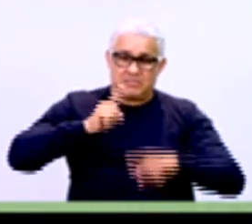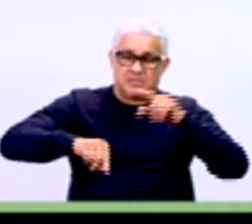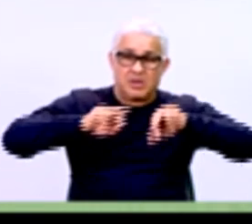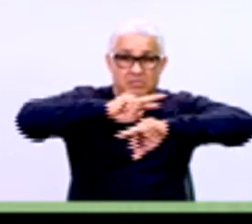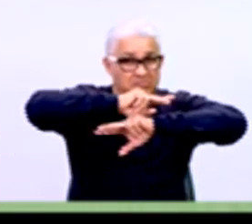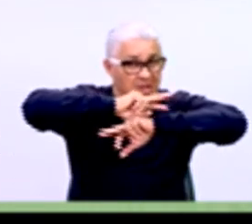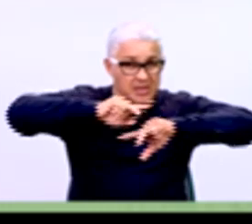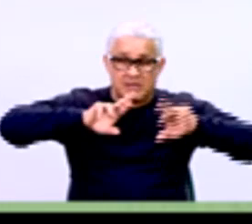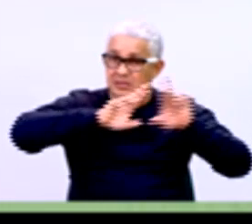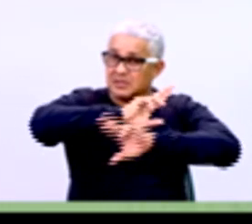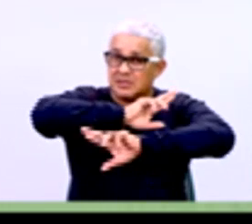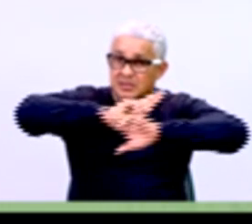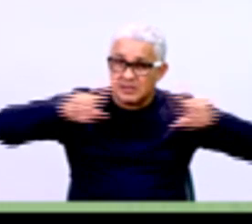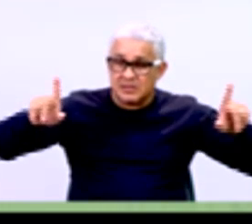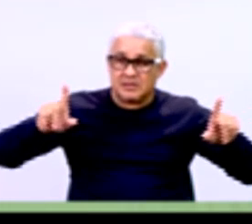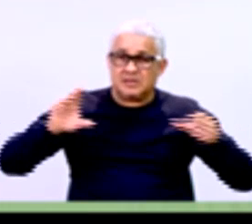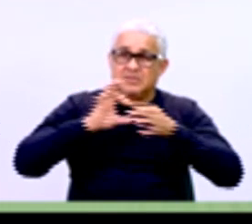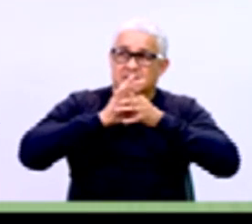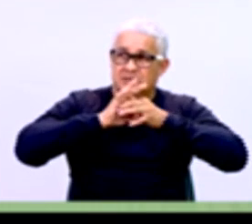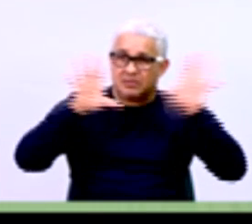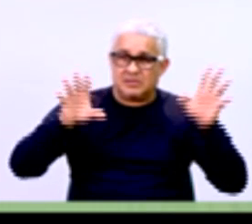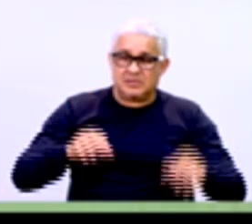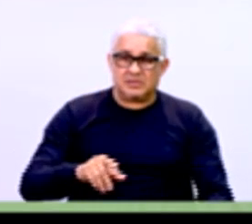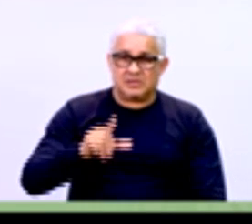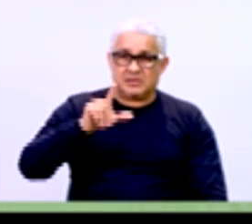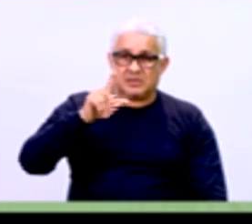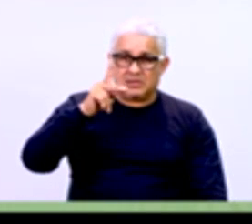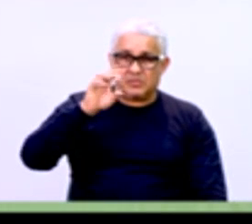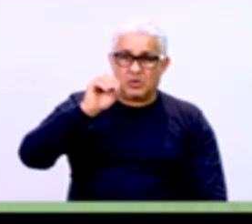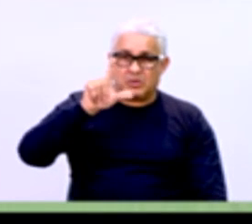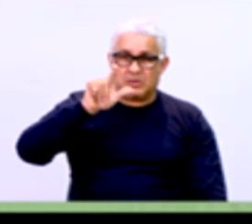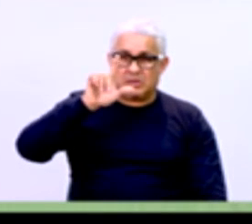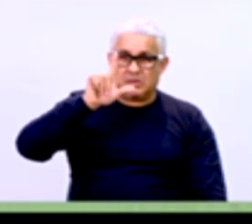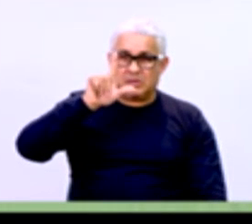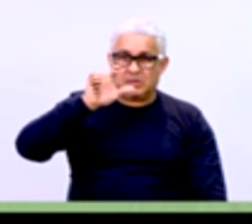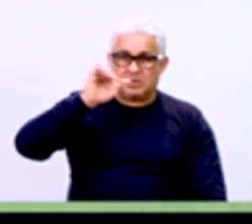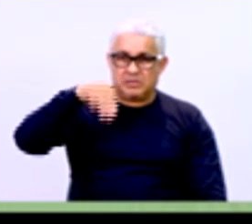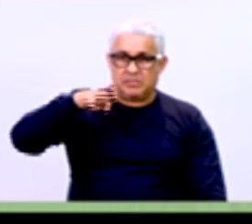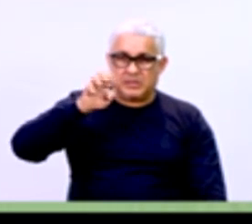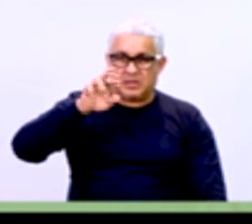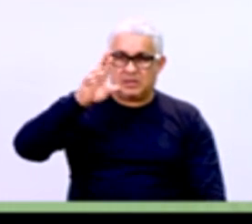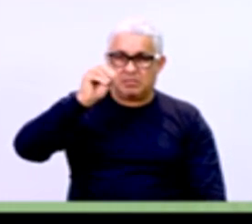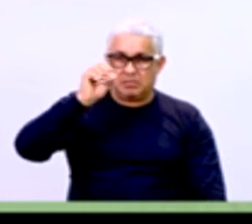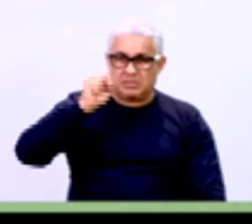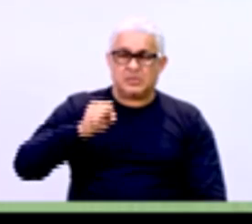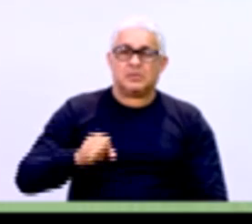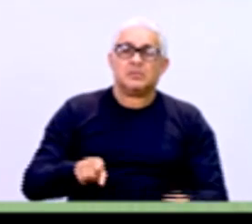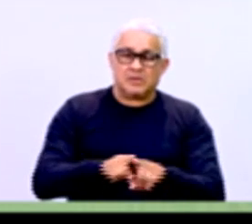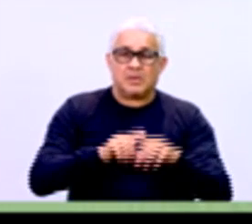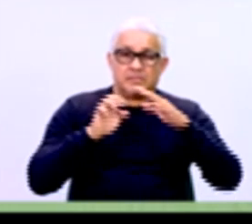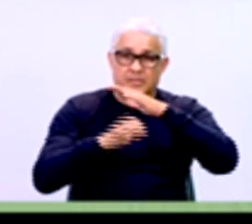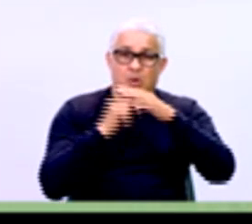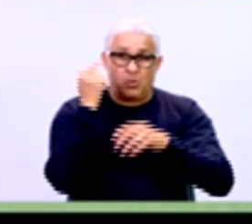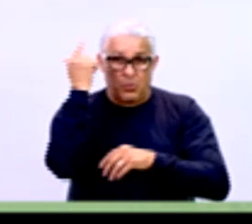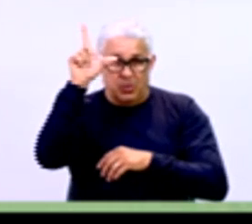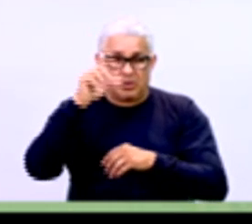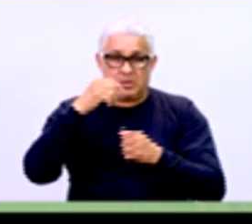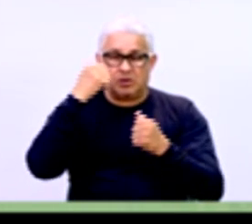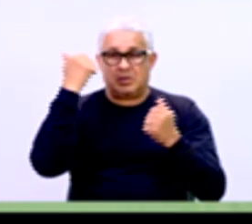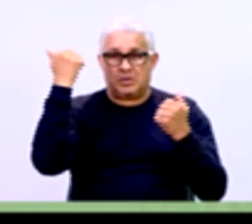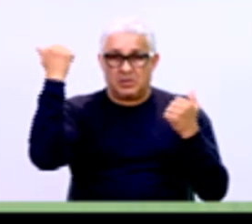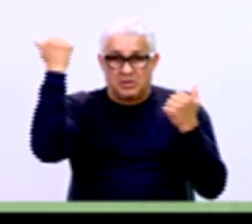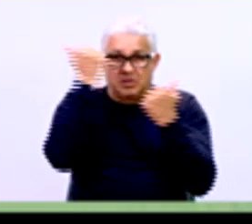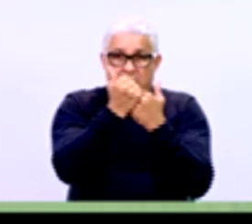livre desses tóxicos de polímeros, que chamam. Outra dessas empresas, ela substituiu